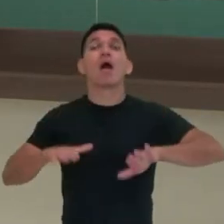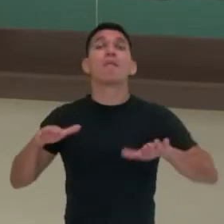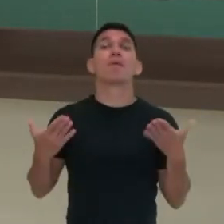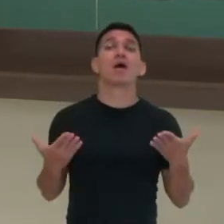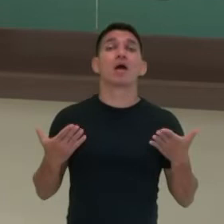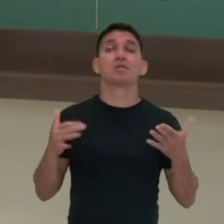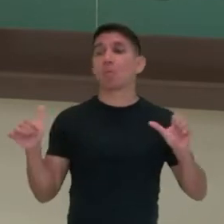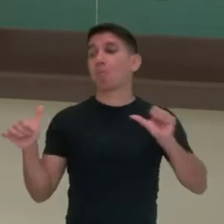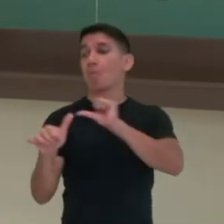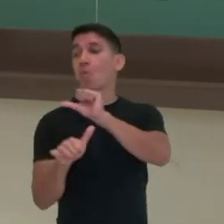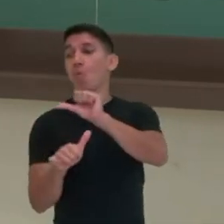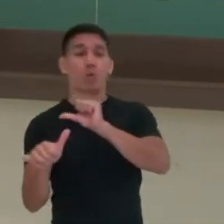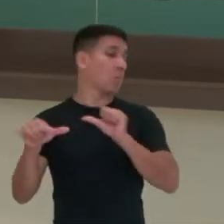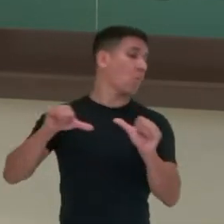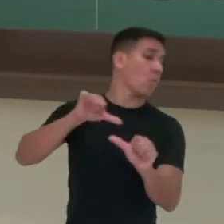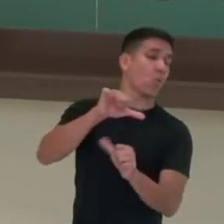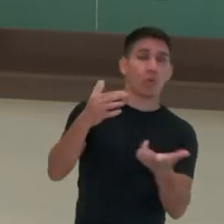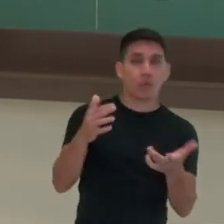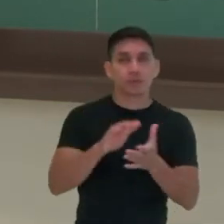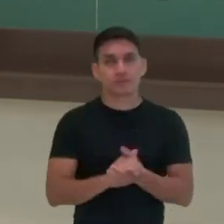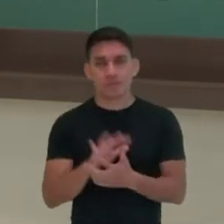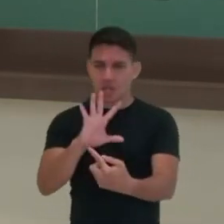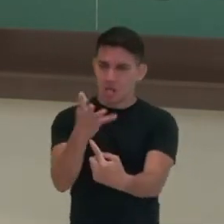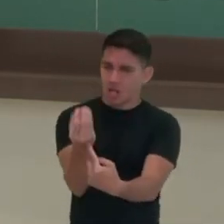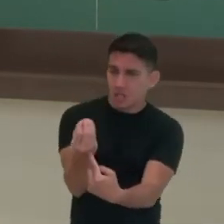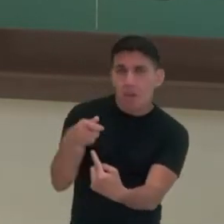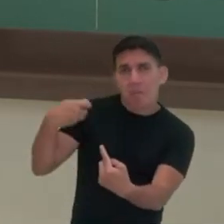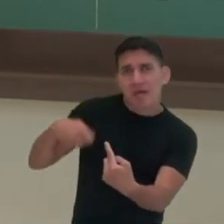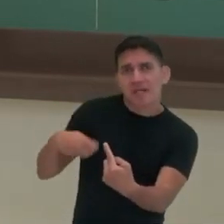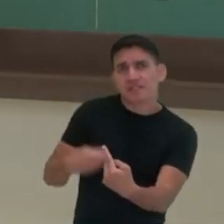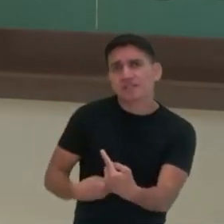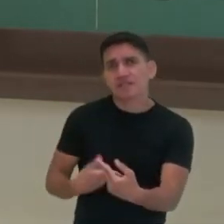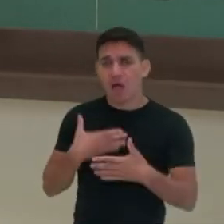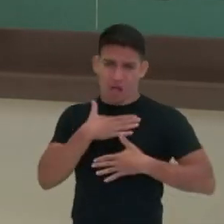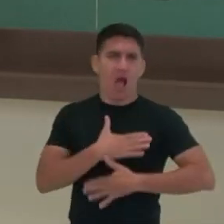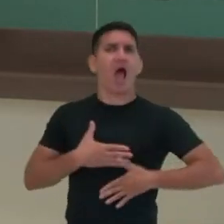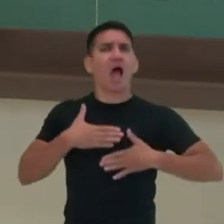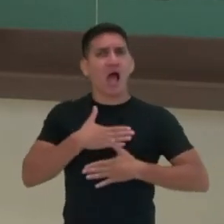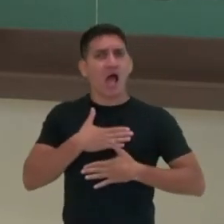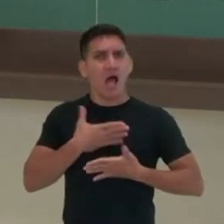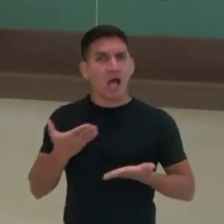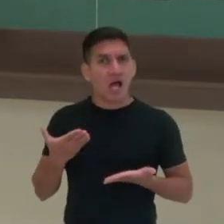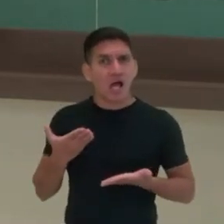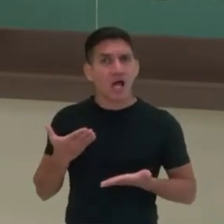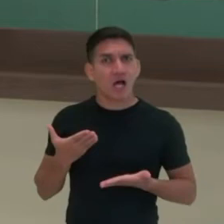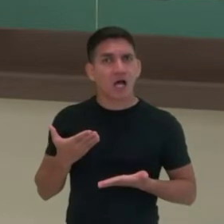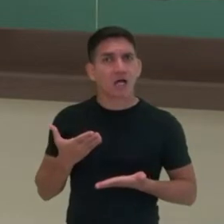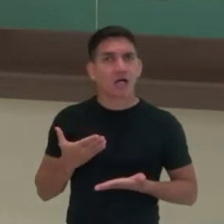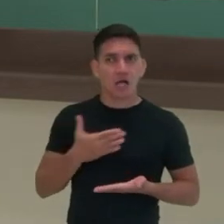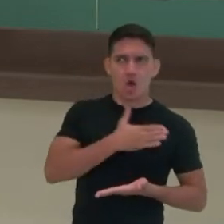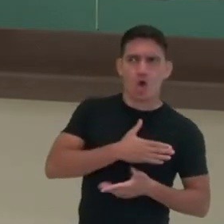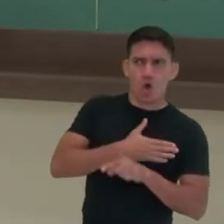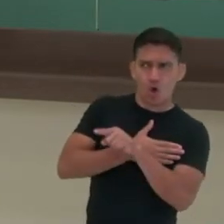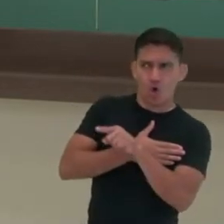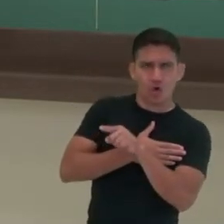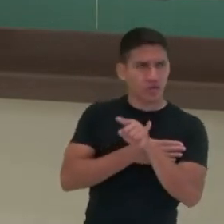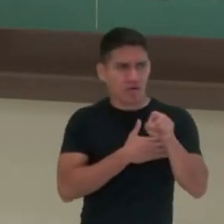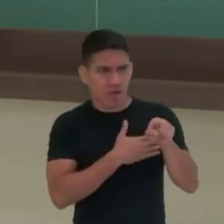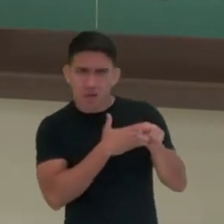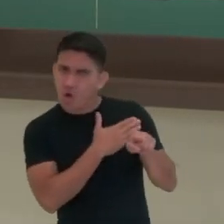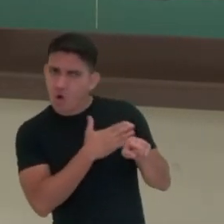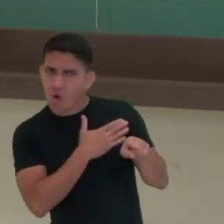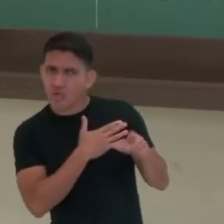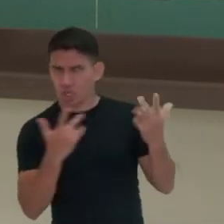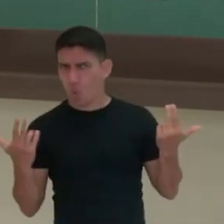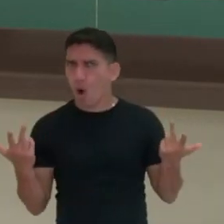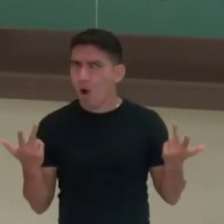se transforma? A arte precisa agradar necessariamente? Gosto se discute? Como criamos